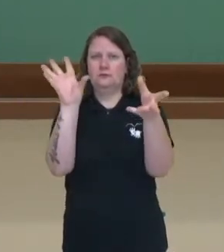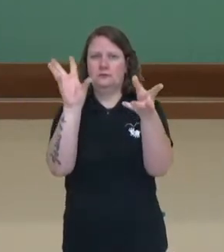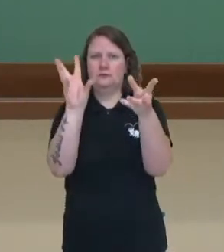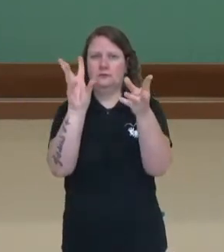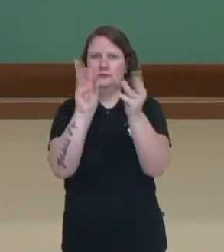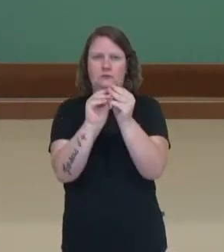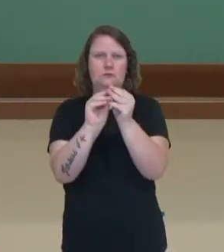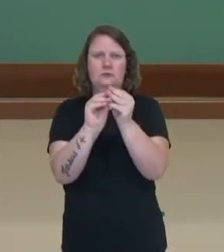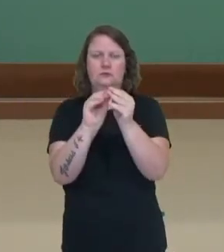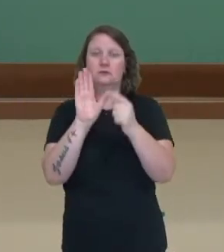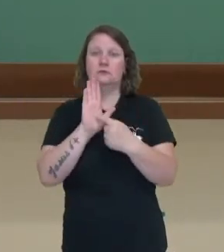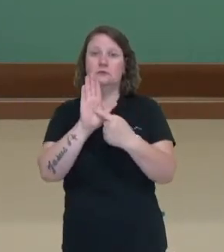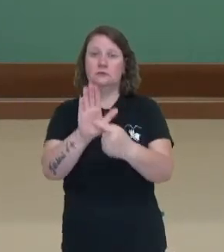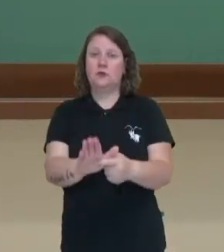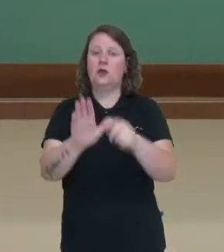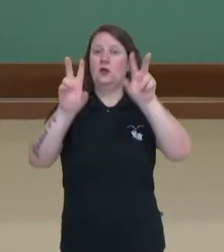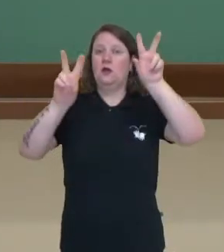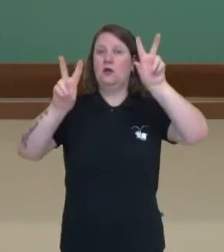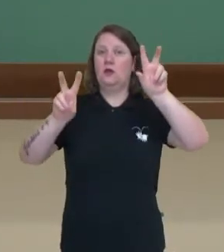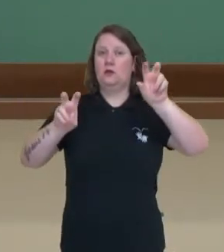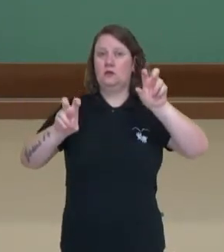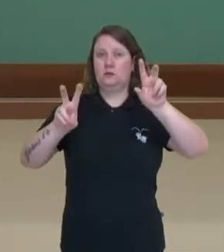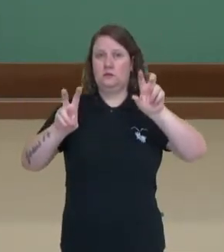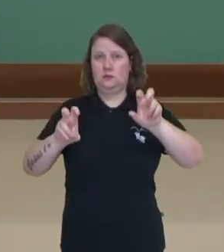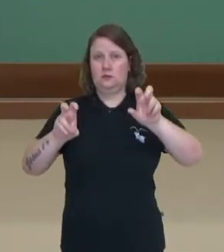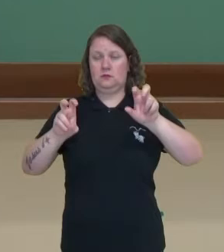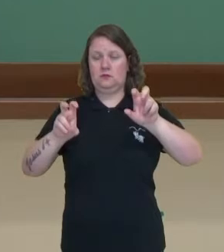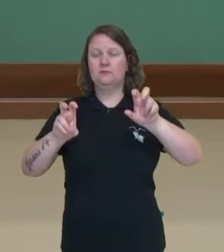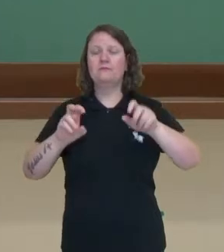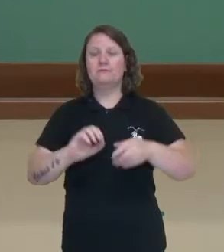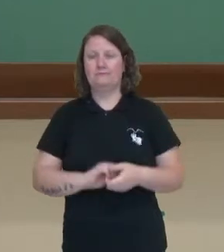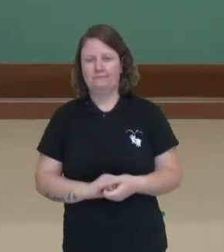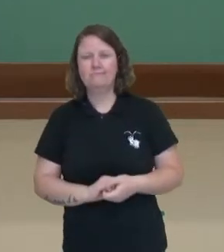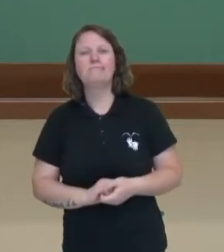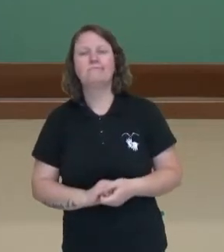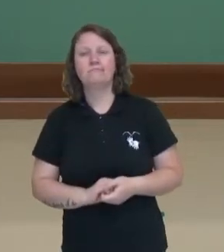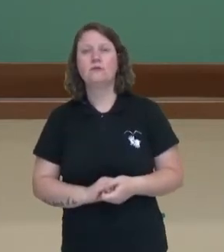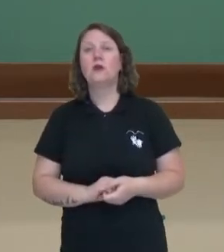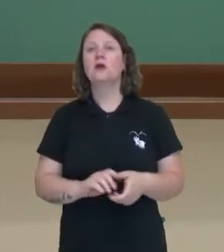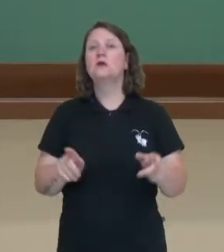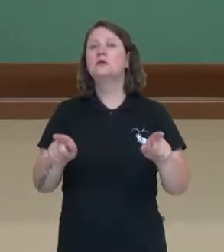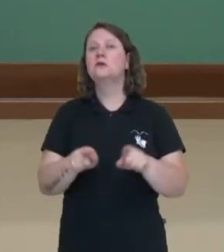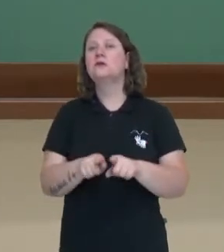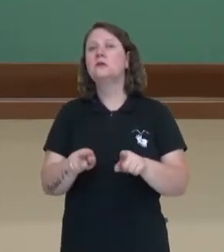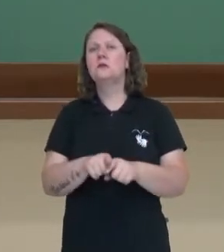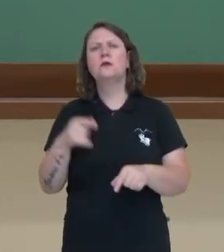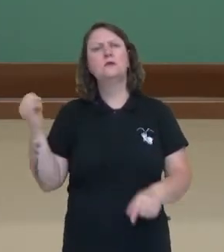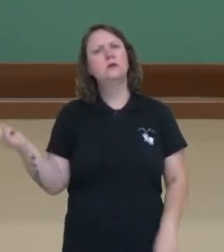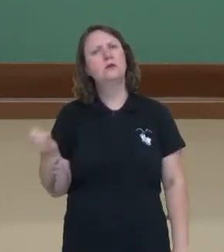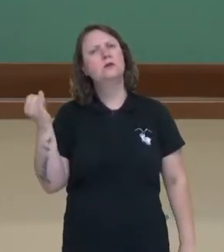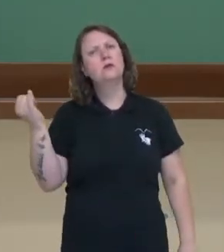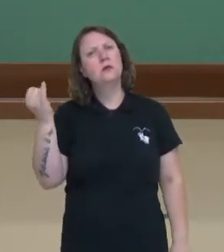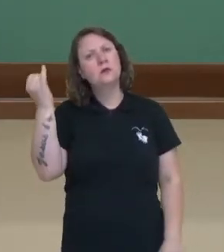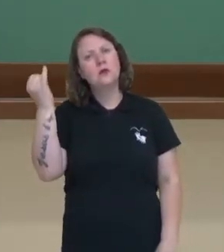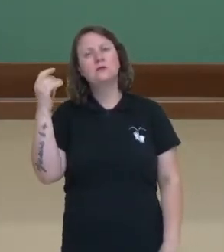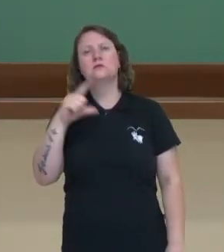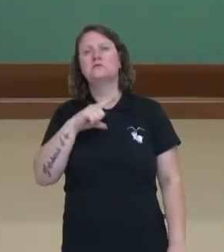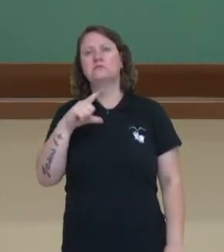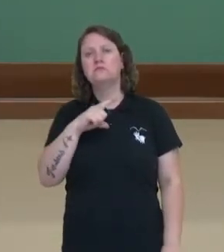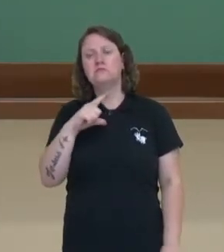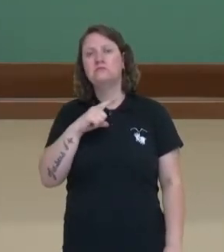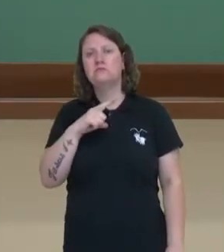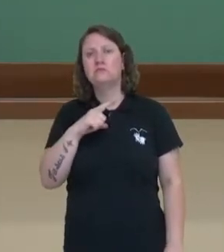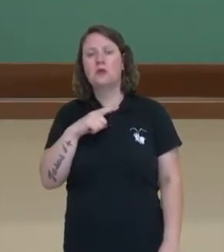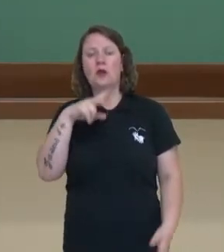e apresentar o assunto abordado no texto. Isso mesmo, é algo muito importante uma manchete. Através